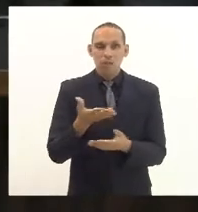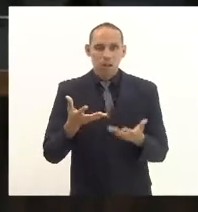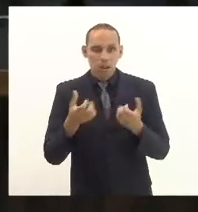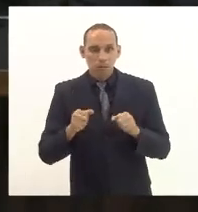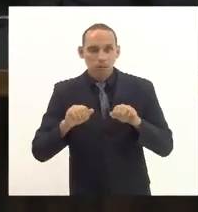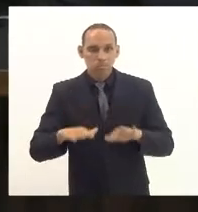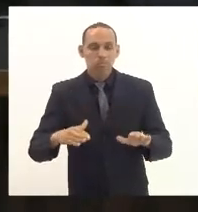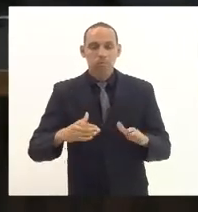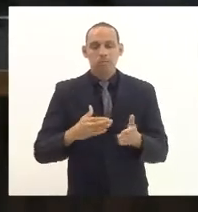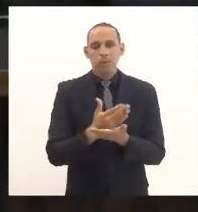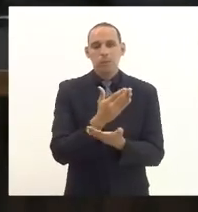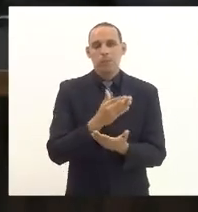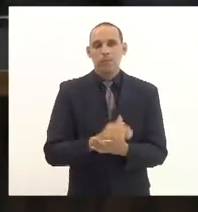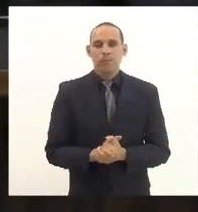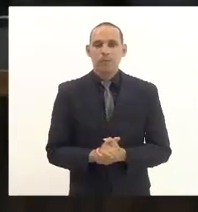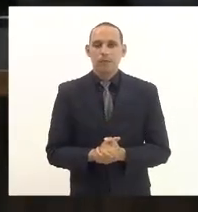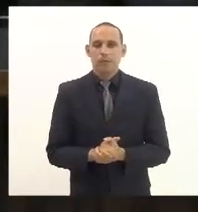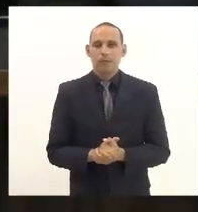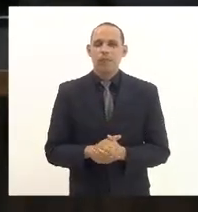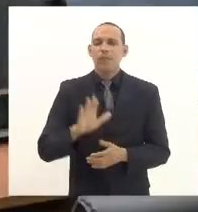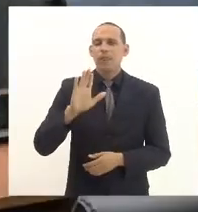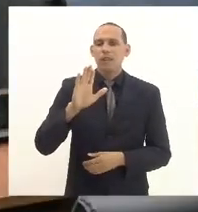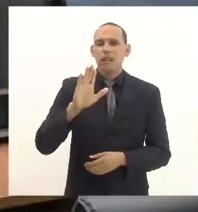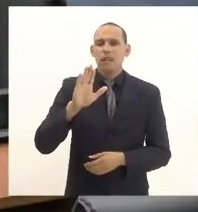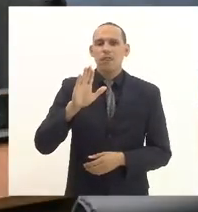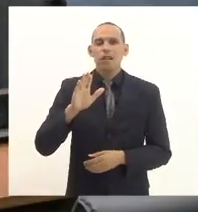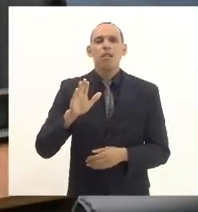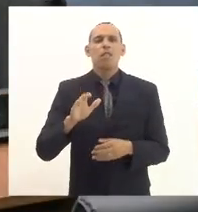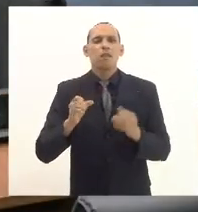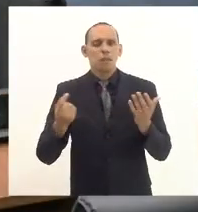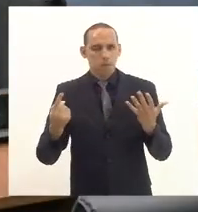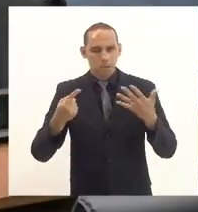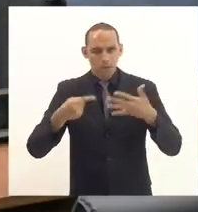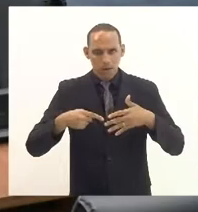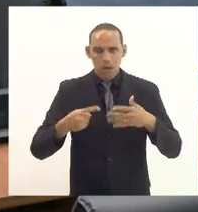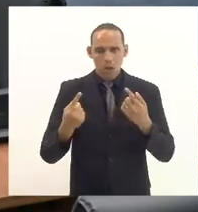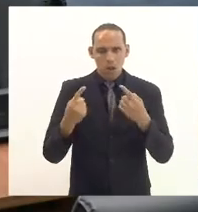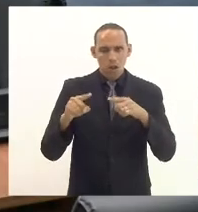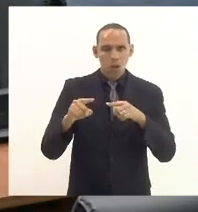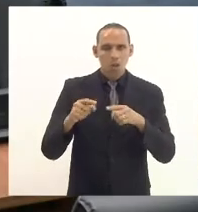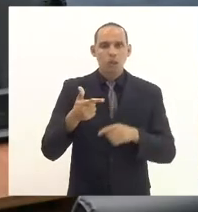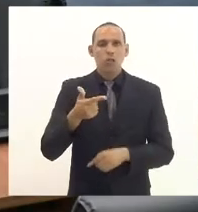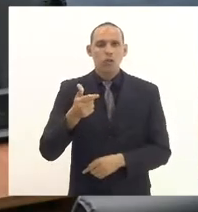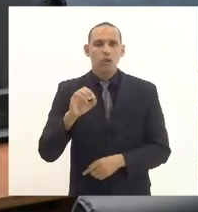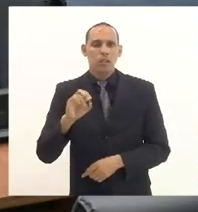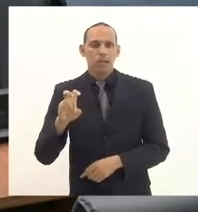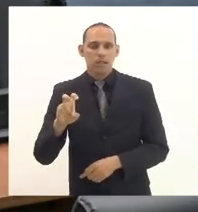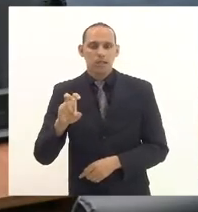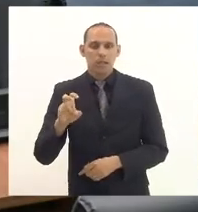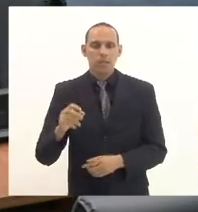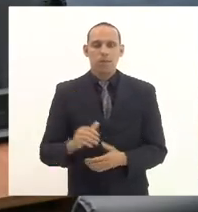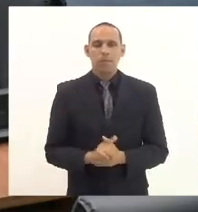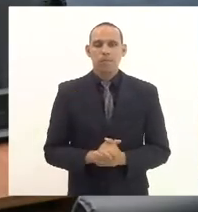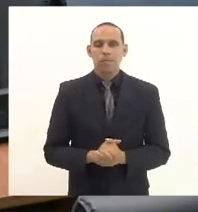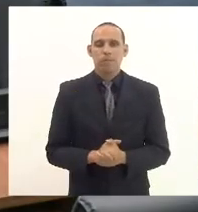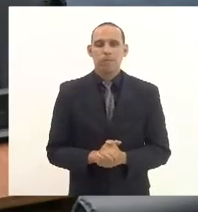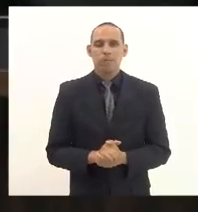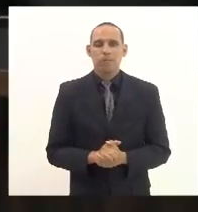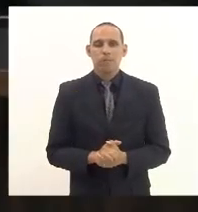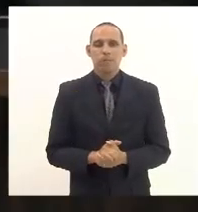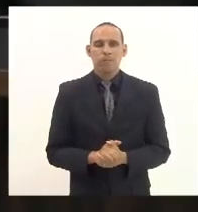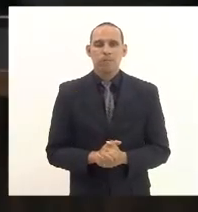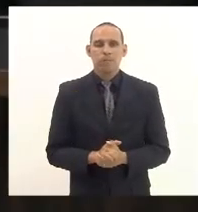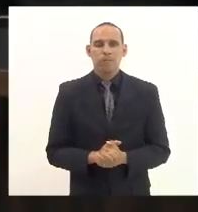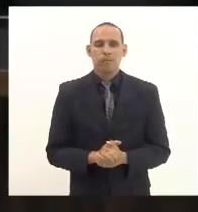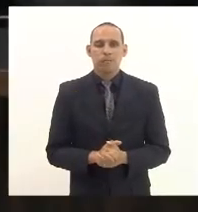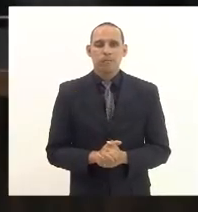vai à promulgação. Presidente, consegui dar um voto contrário do PSOL? Voto contrário, bancada 1205. Do PSOL, no